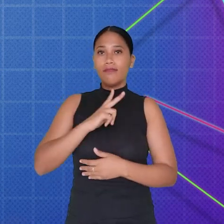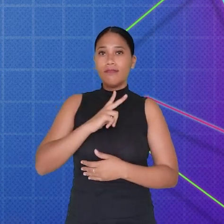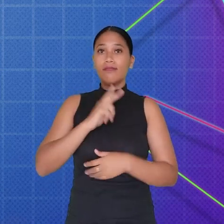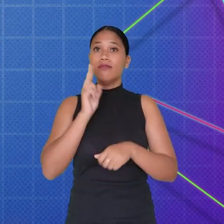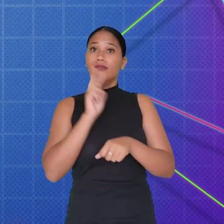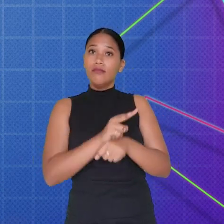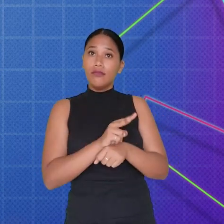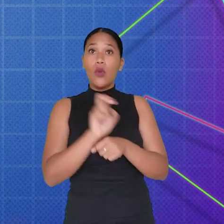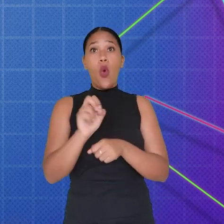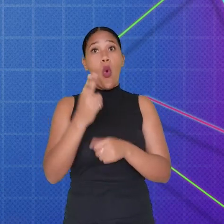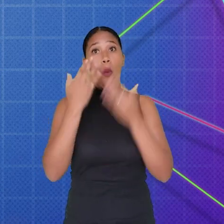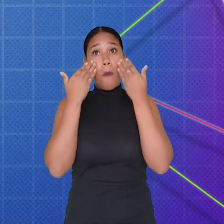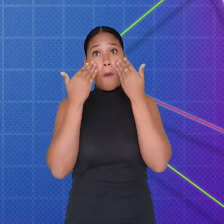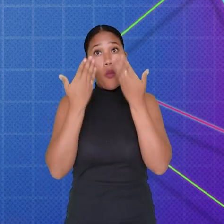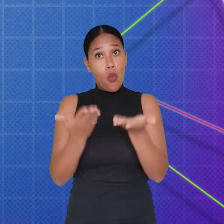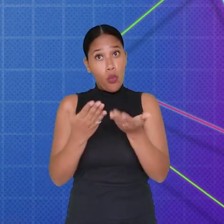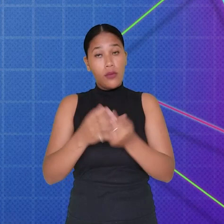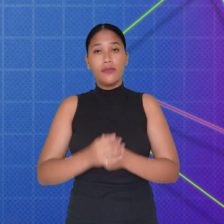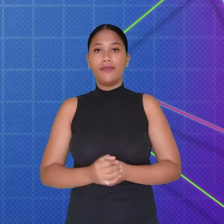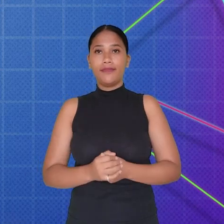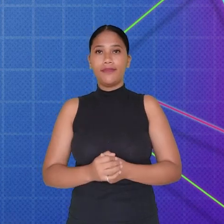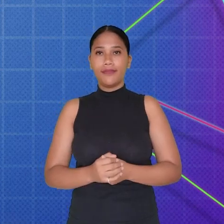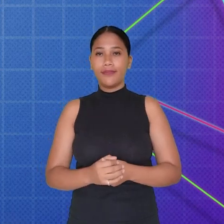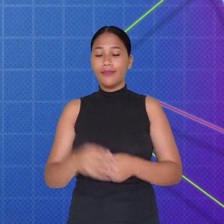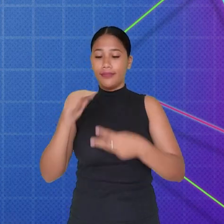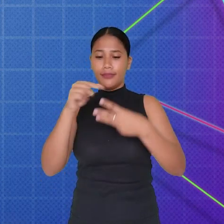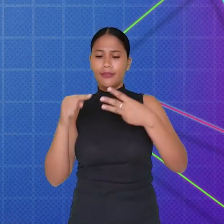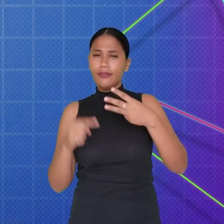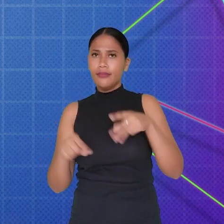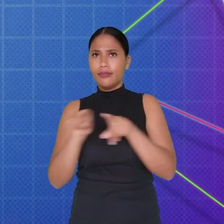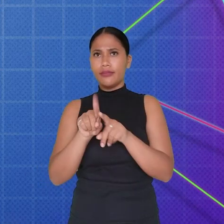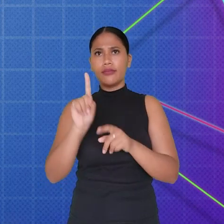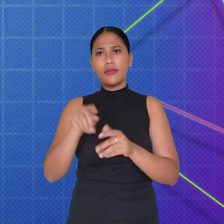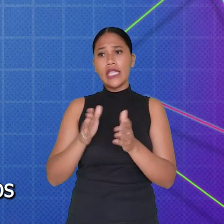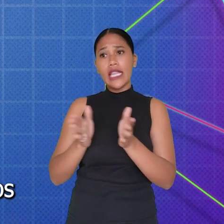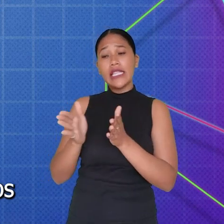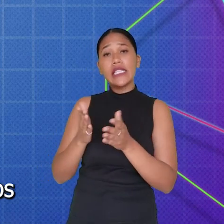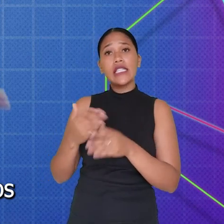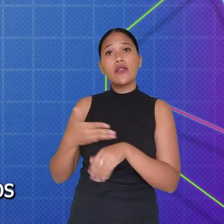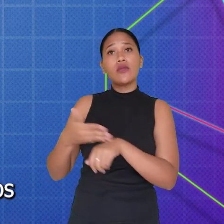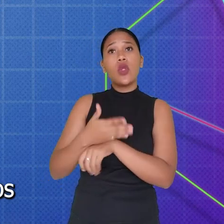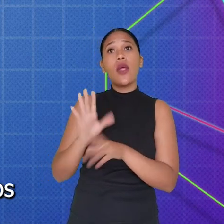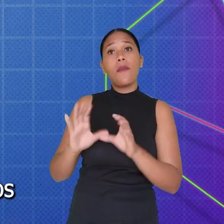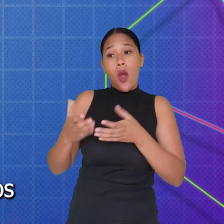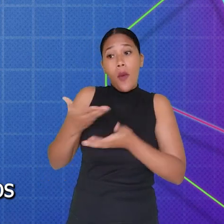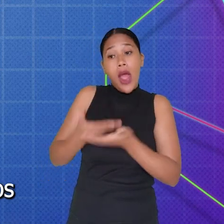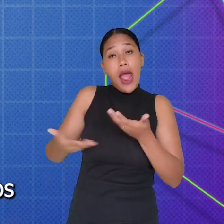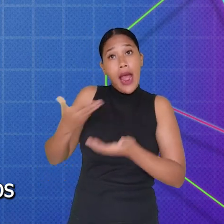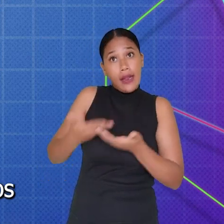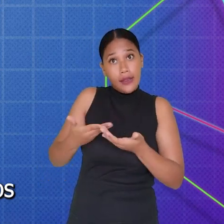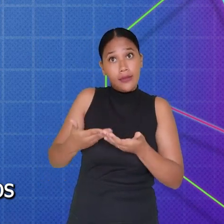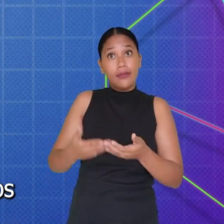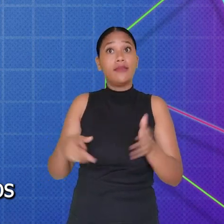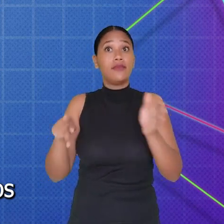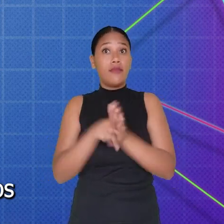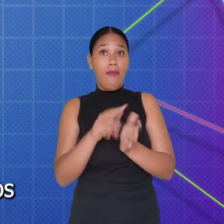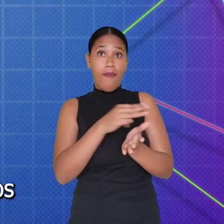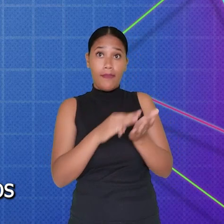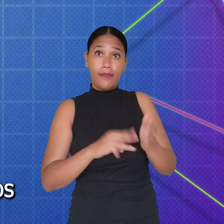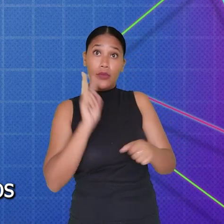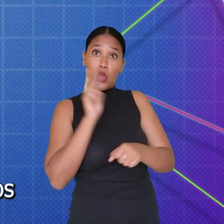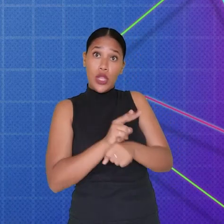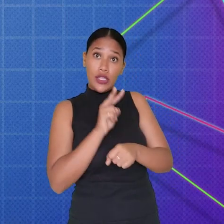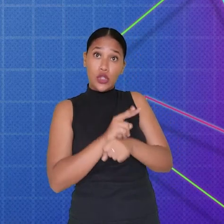privados, protegidos ou públicos. Atributos e métodos privados só são acessíveis dentro da própria classe, enquanto atributos e